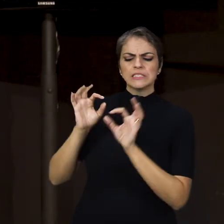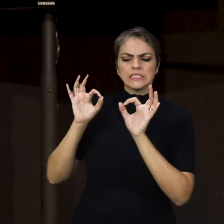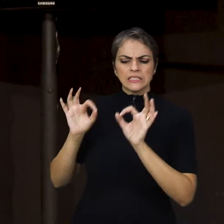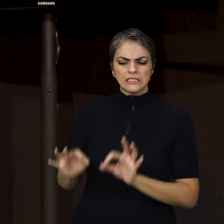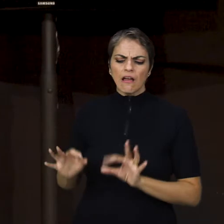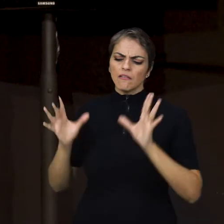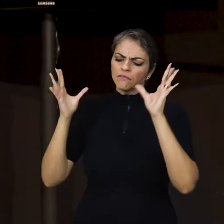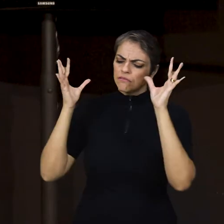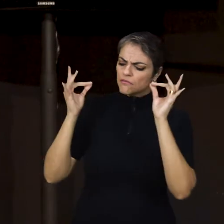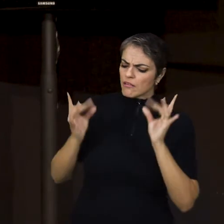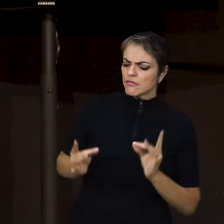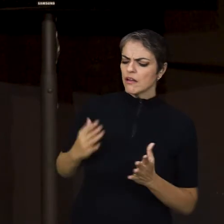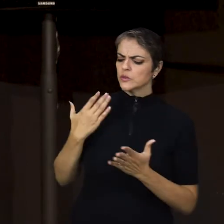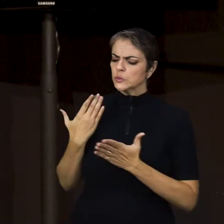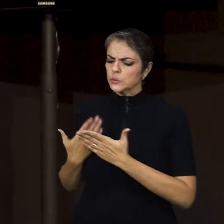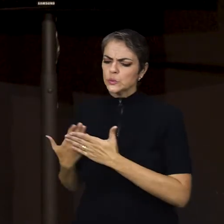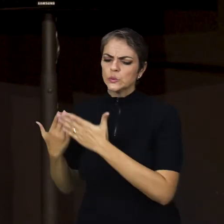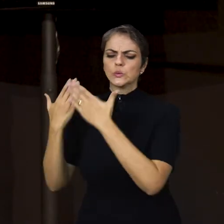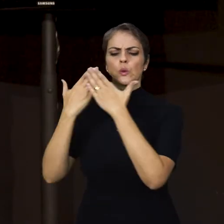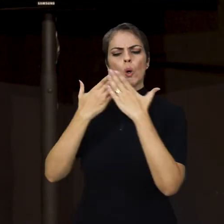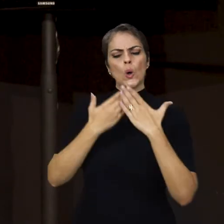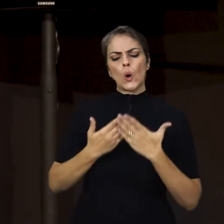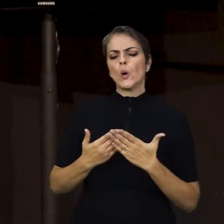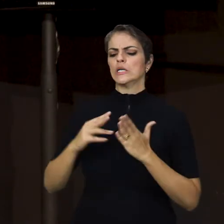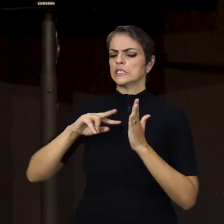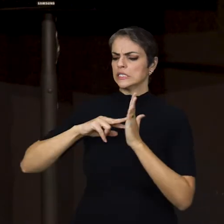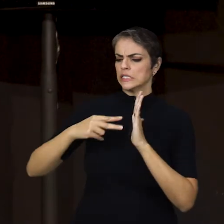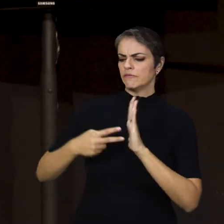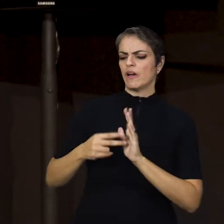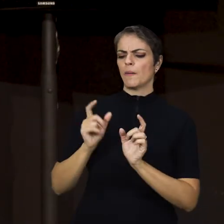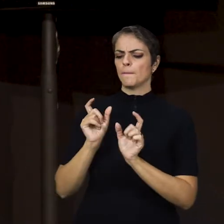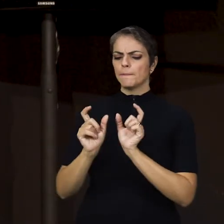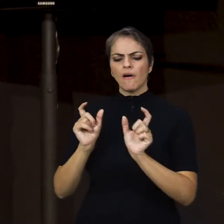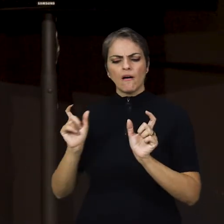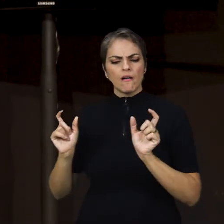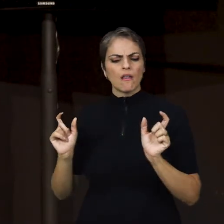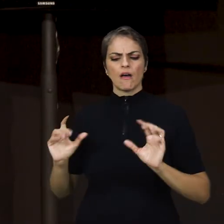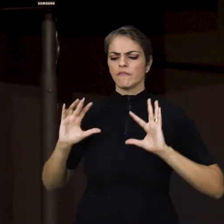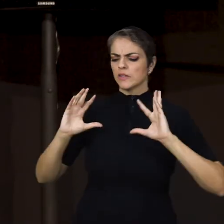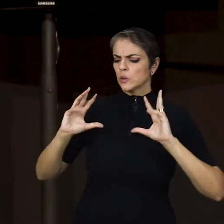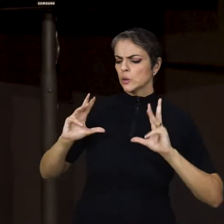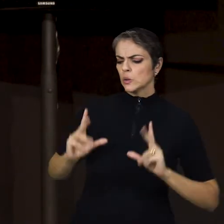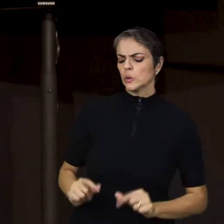esmiuçada possível o significado original das palavras, todos os elementos, tentou